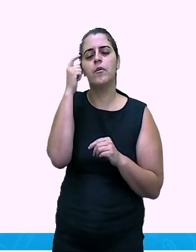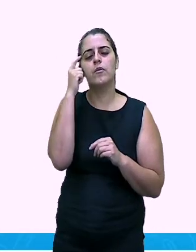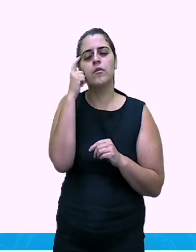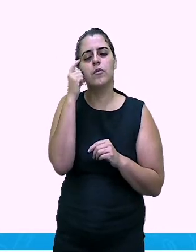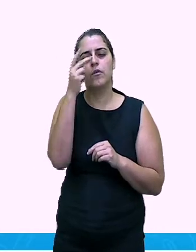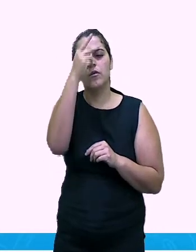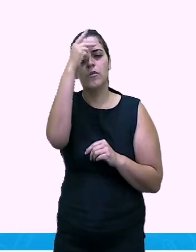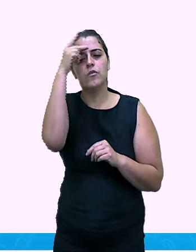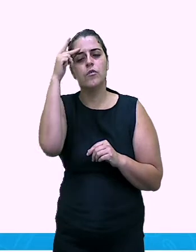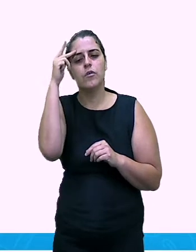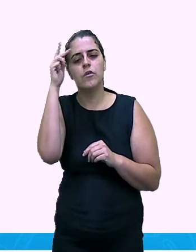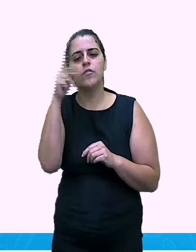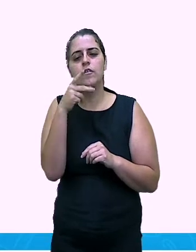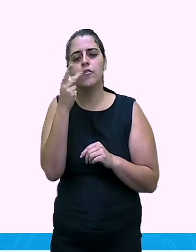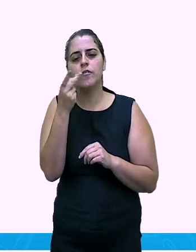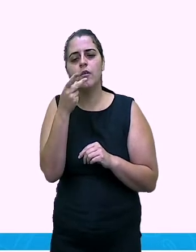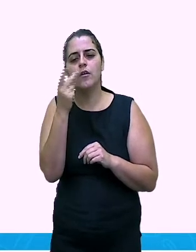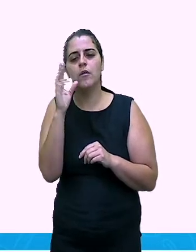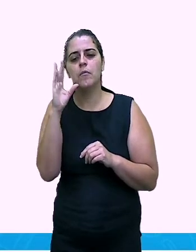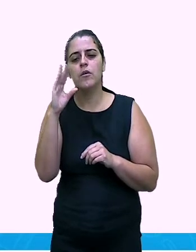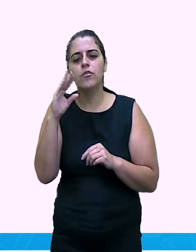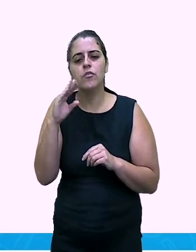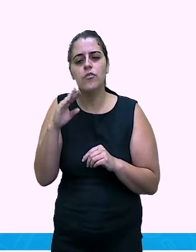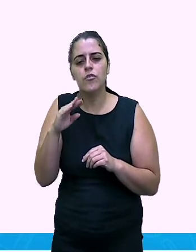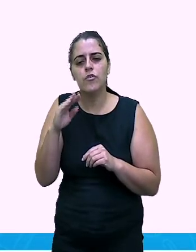pessoa estivesse falando